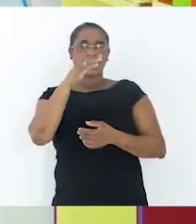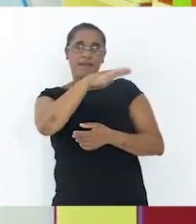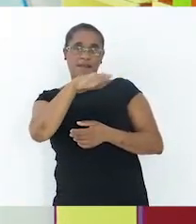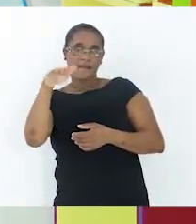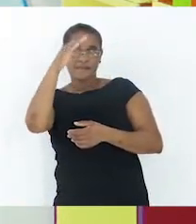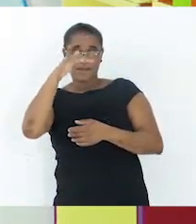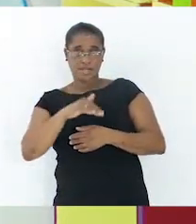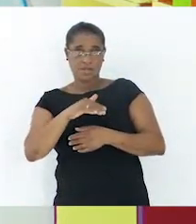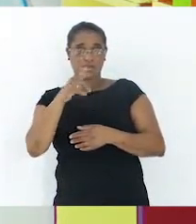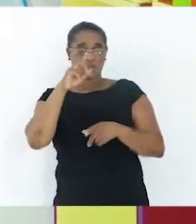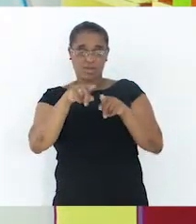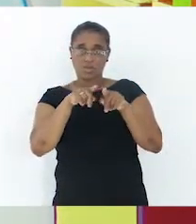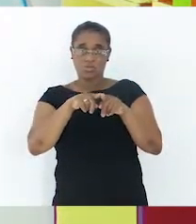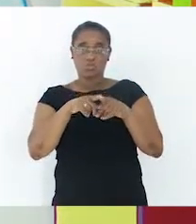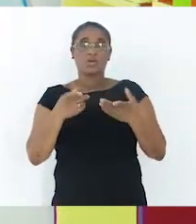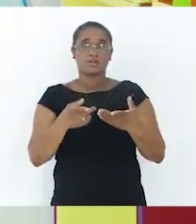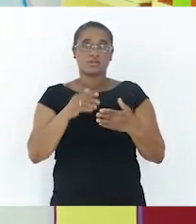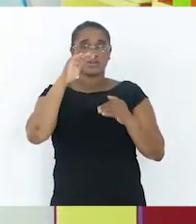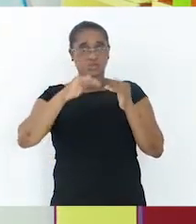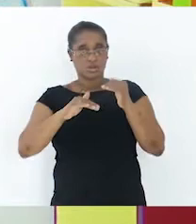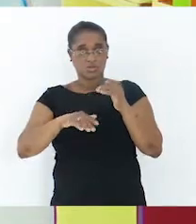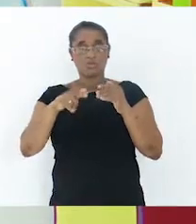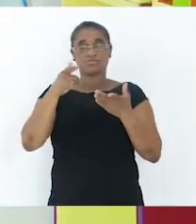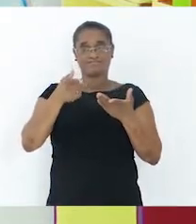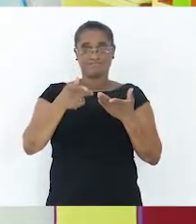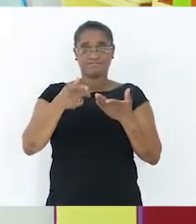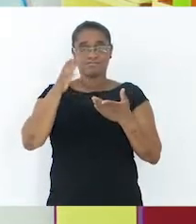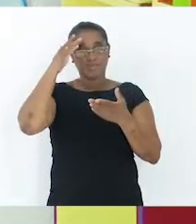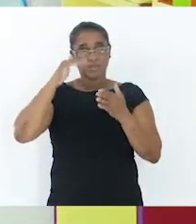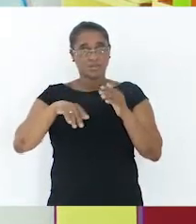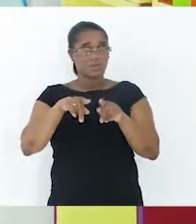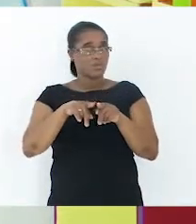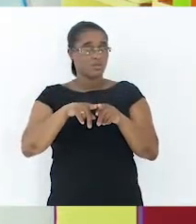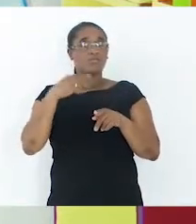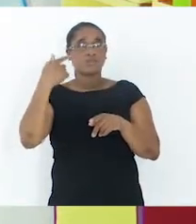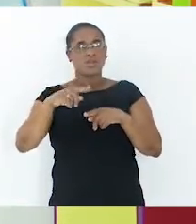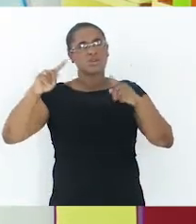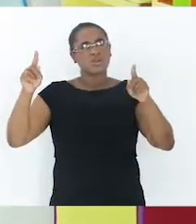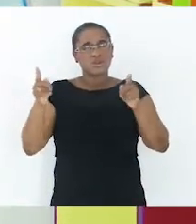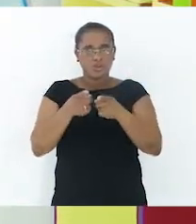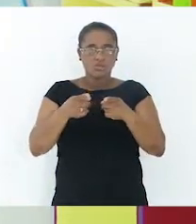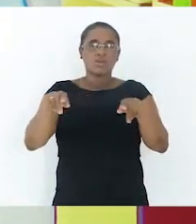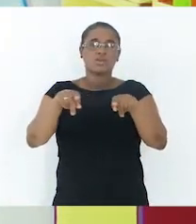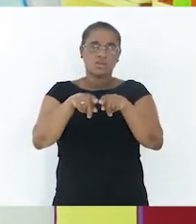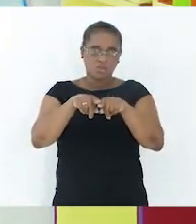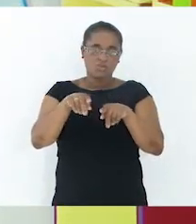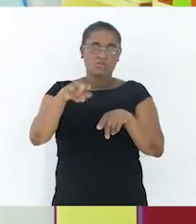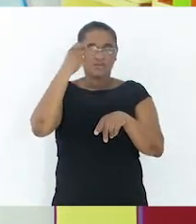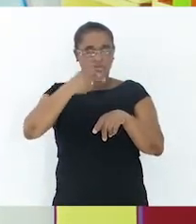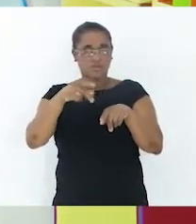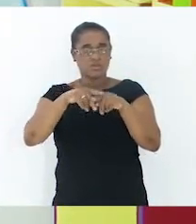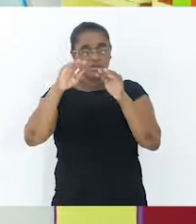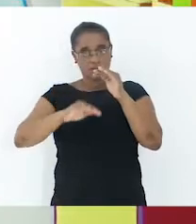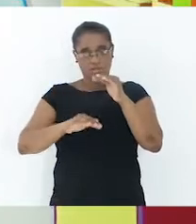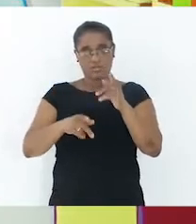tem mesmo denominador, já vimos o que significa denominadores, devemos reduzi-las ao mesmo denominador. Nesse